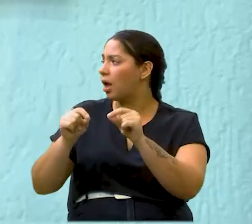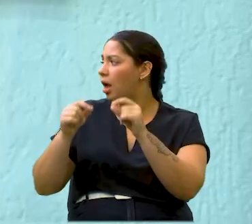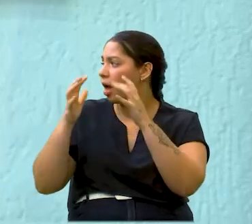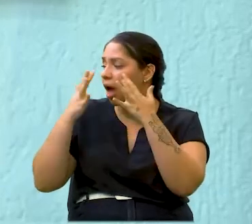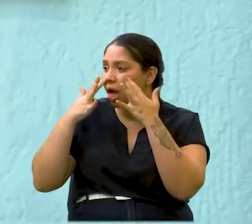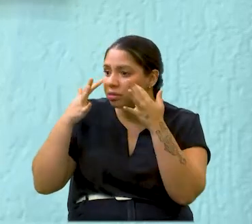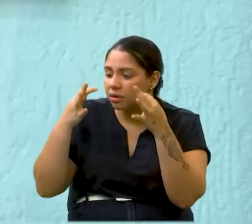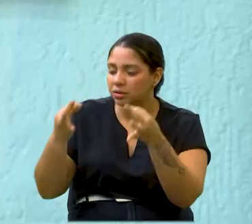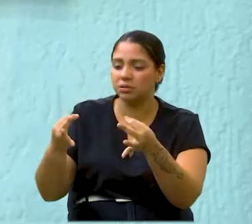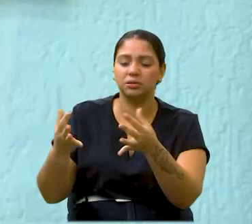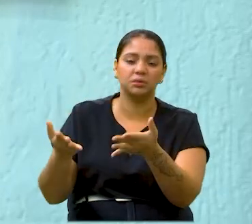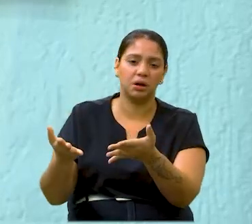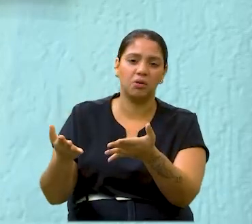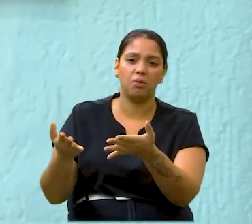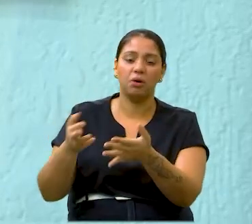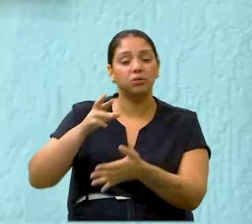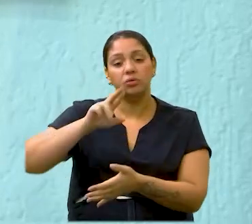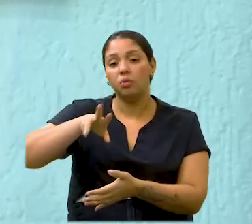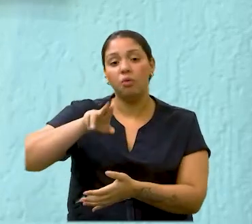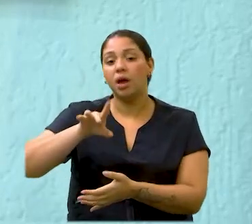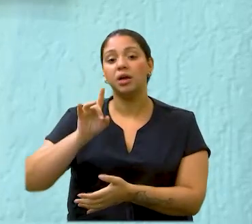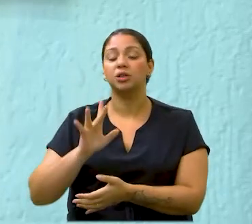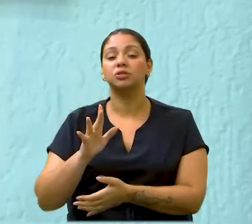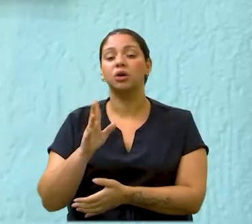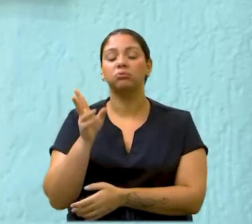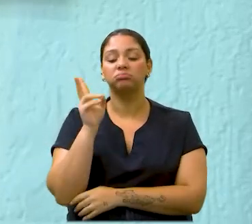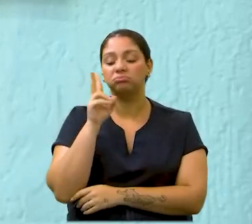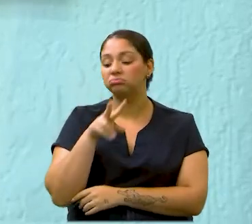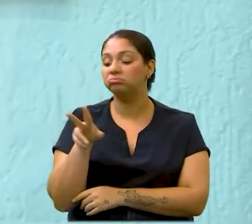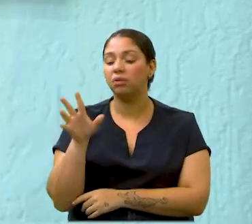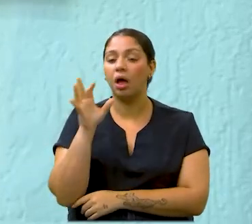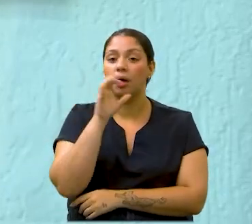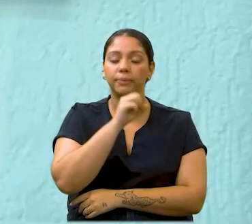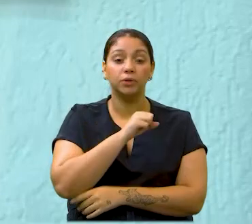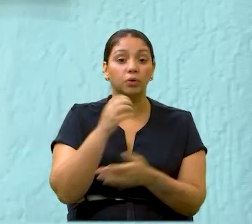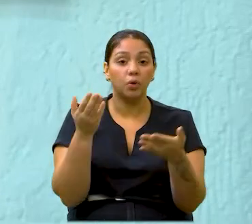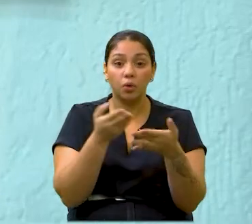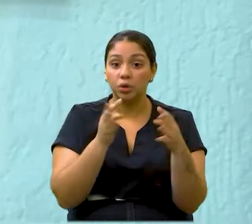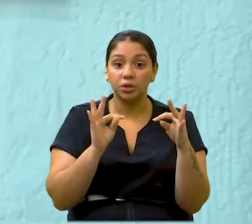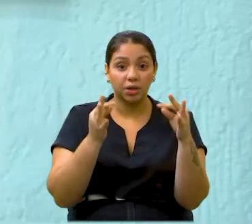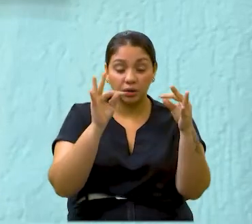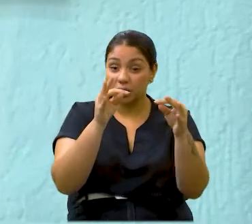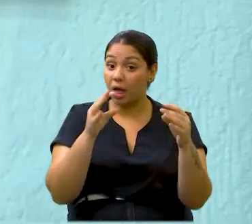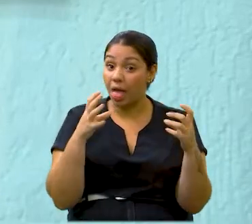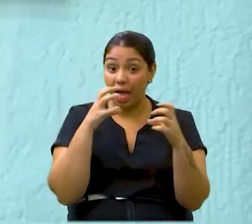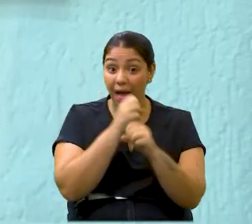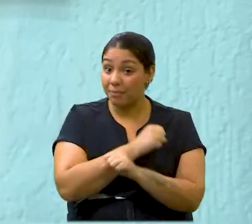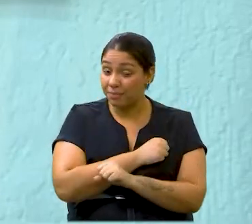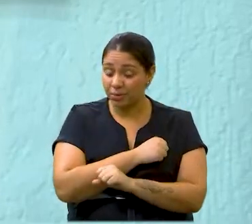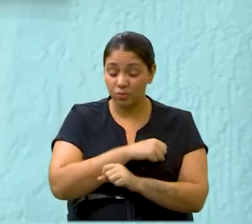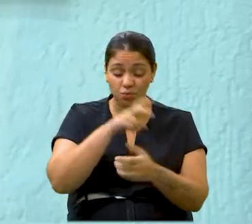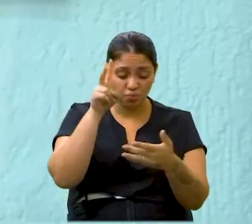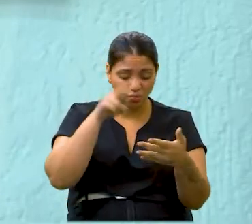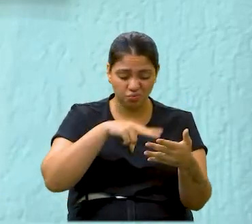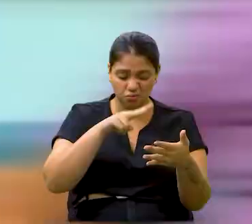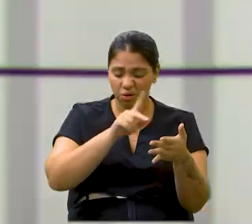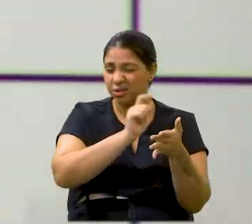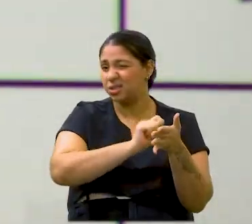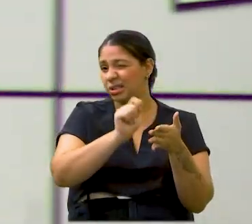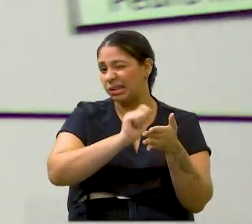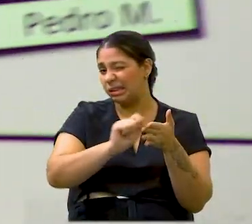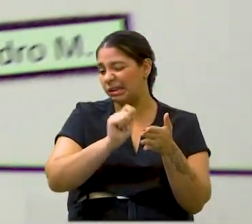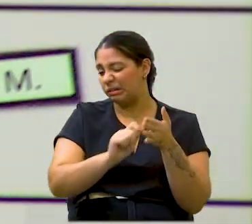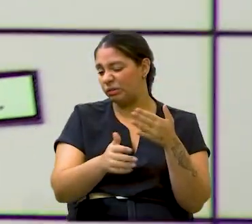atenção, tá? Não simplesmente passar o olho. Hoje, com uma tecnologia onde tudo é muito rápido e se escreve de